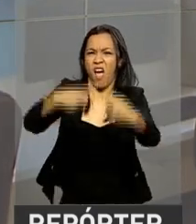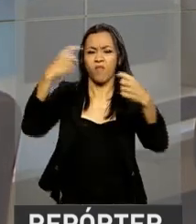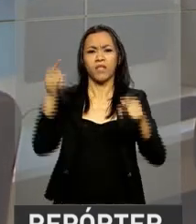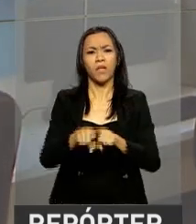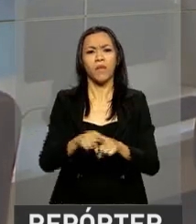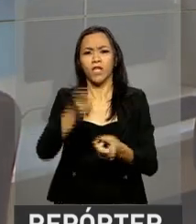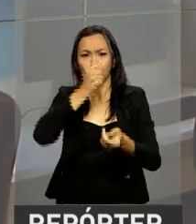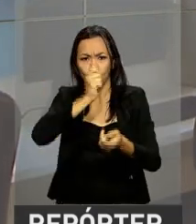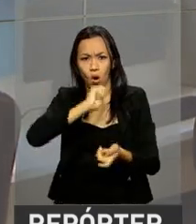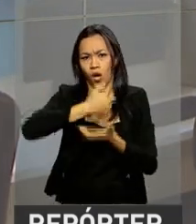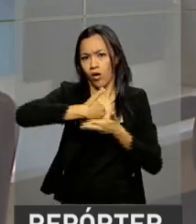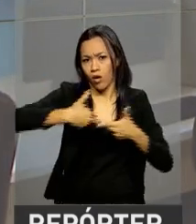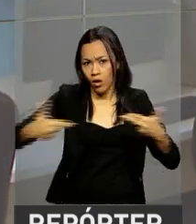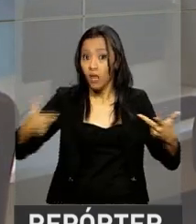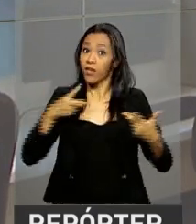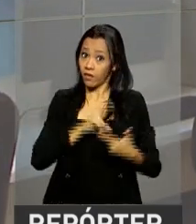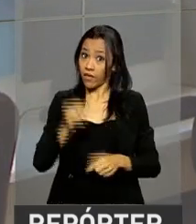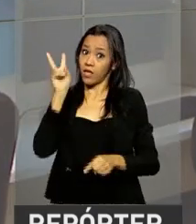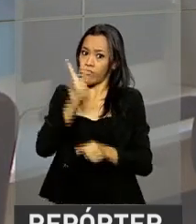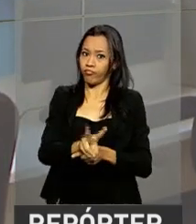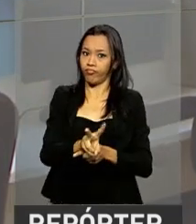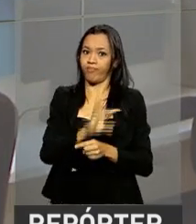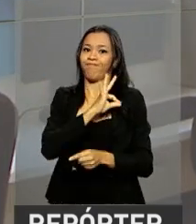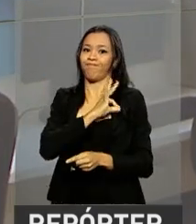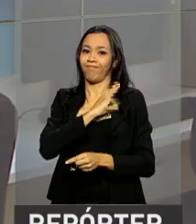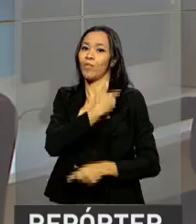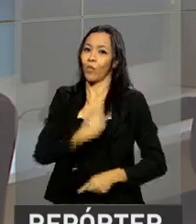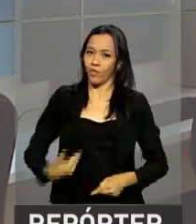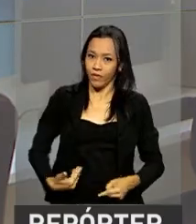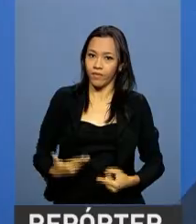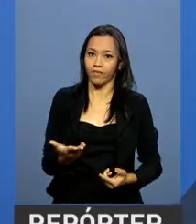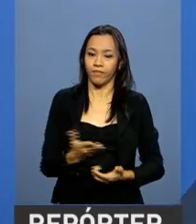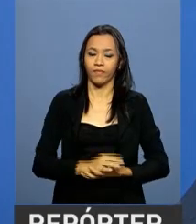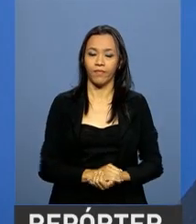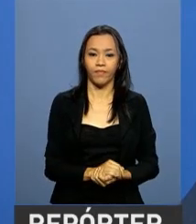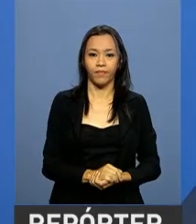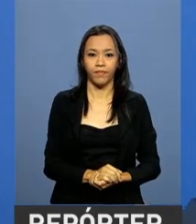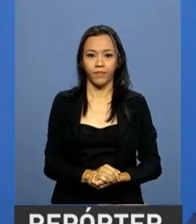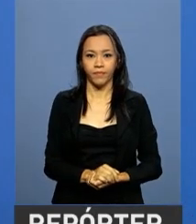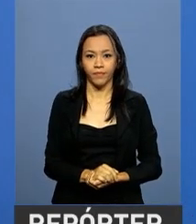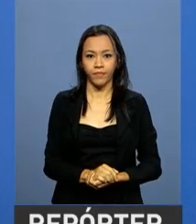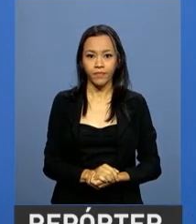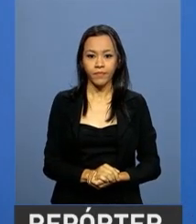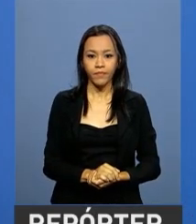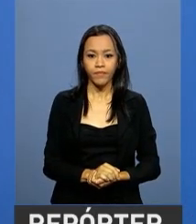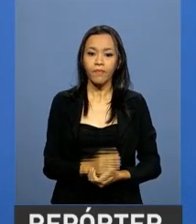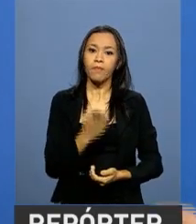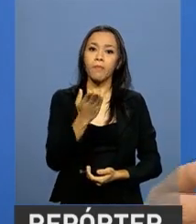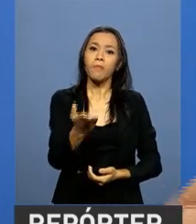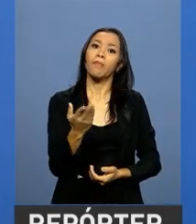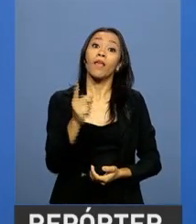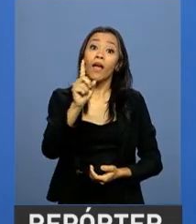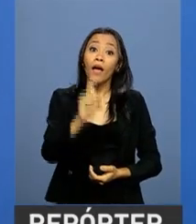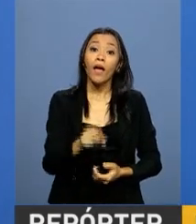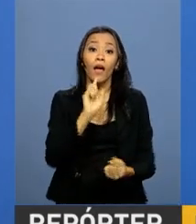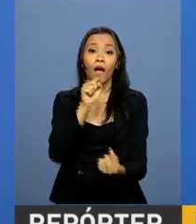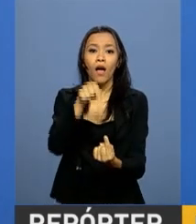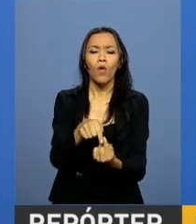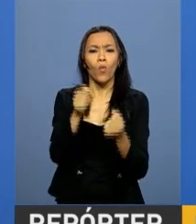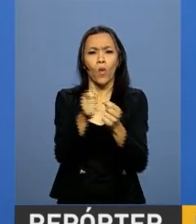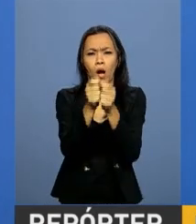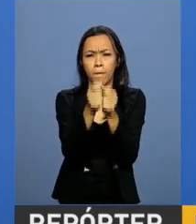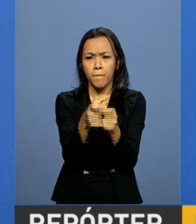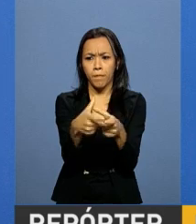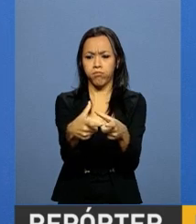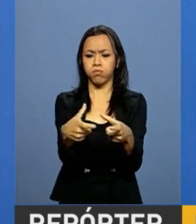serão com batidos de forma permanente pelo governo é ampliar o